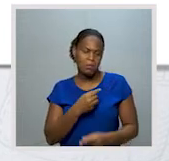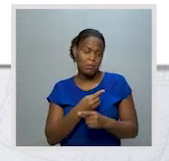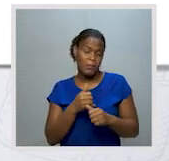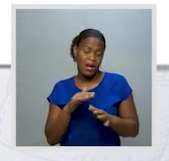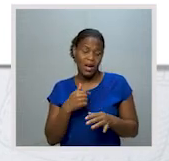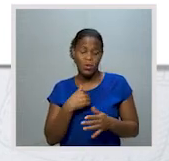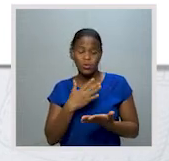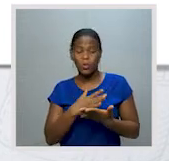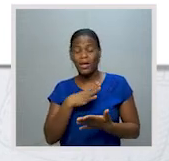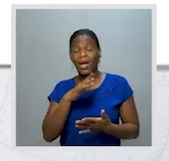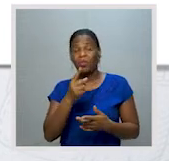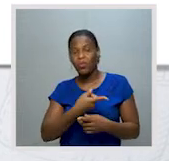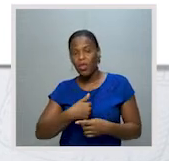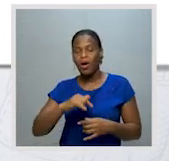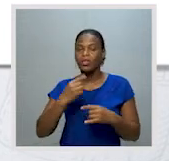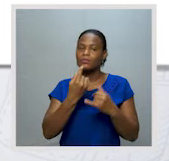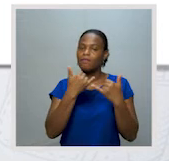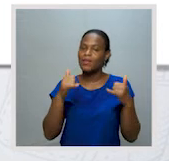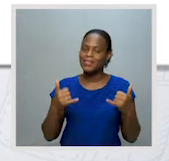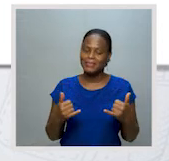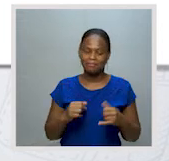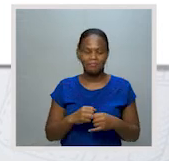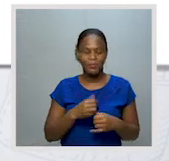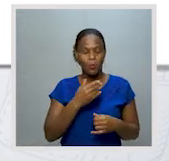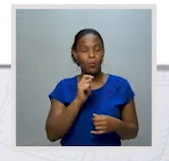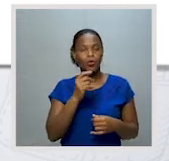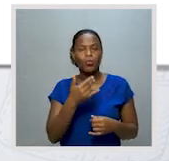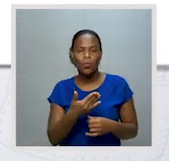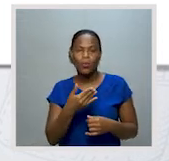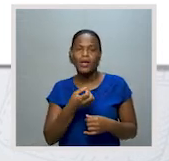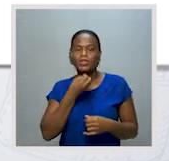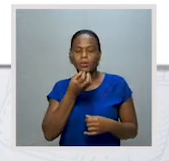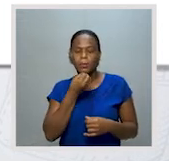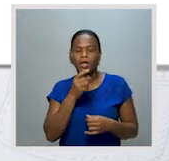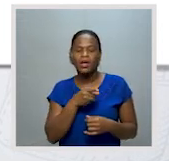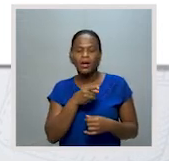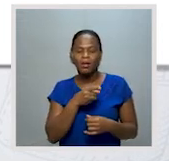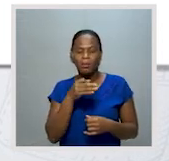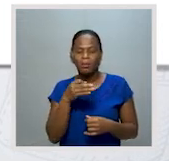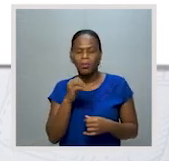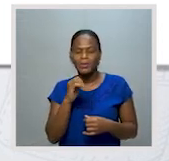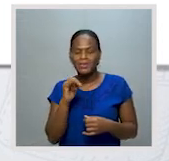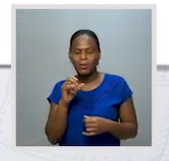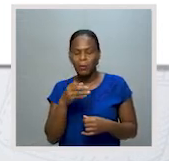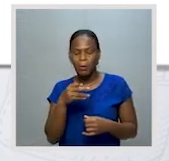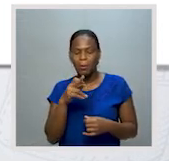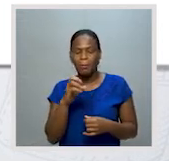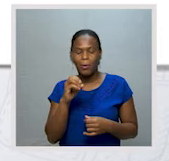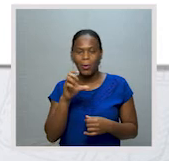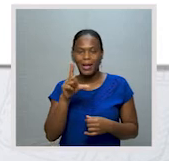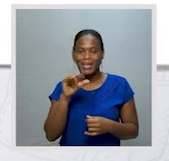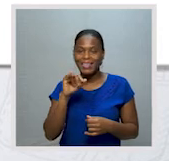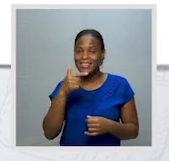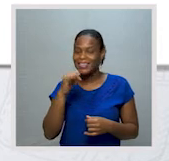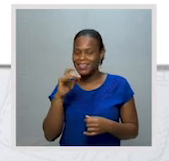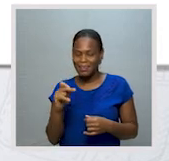só quero que sejamos felizes. 1.1. Justifica a colocação em posição proclítica dos